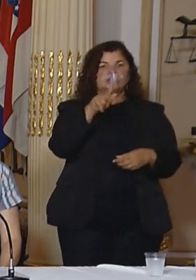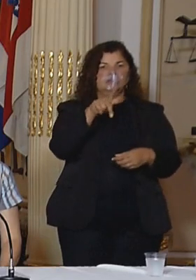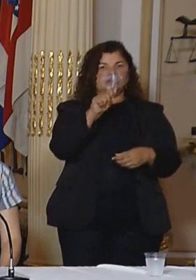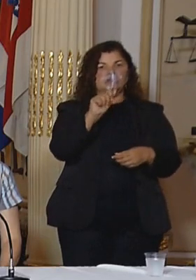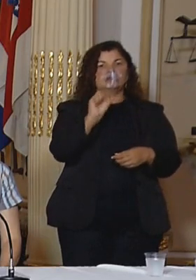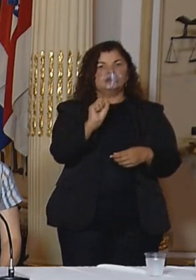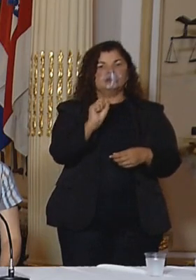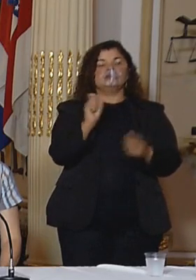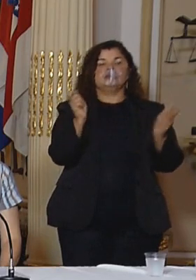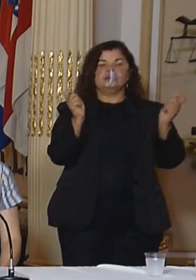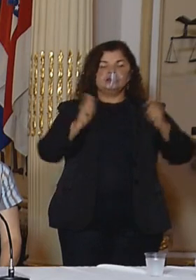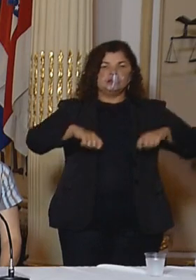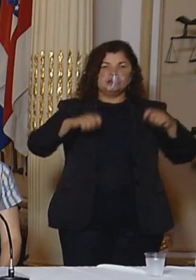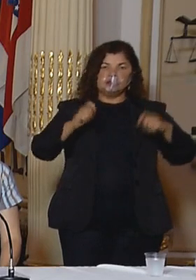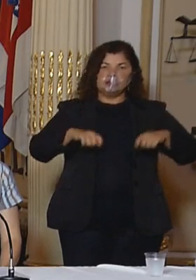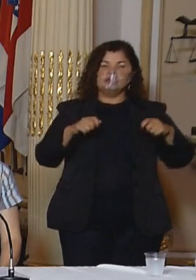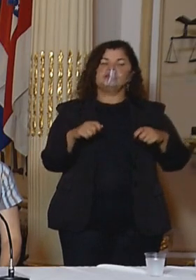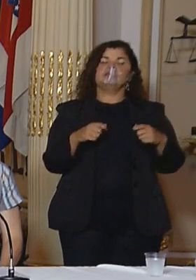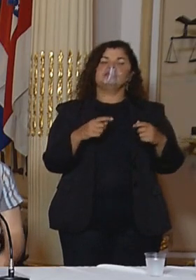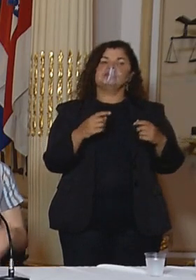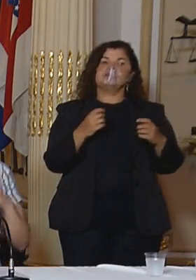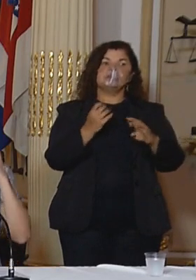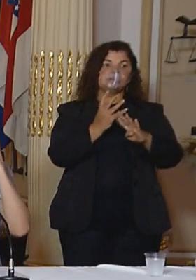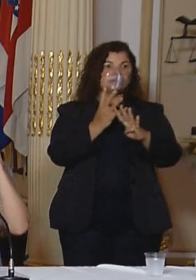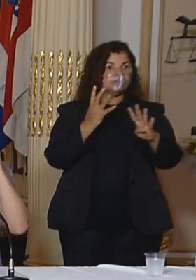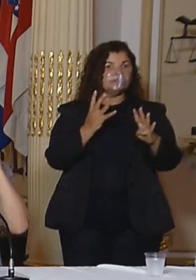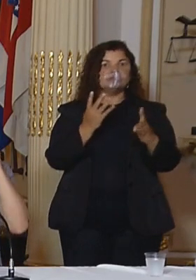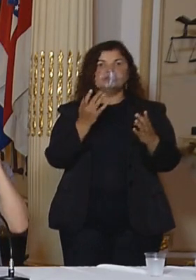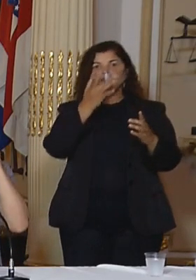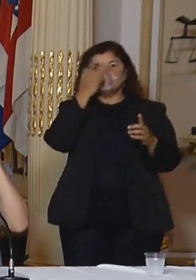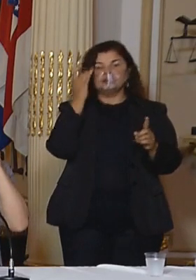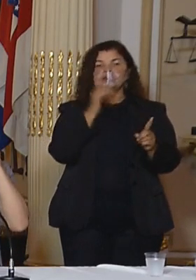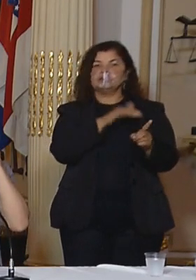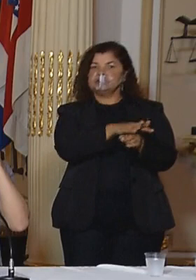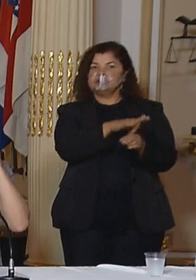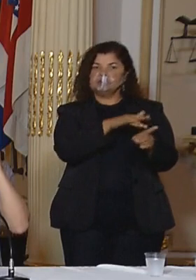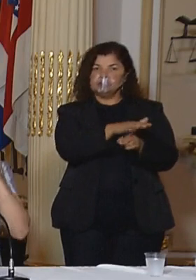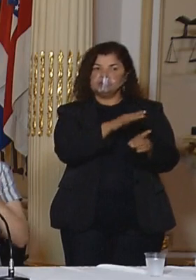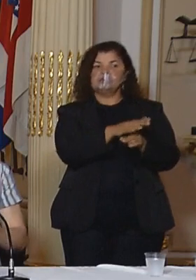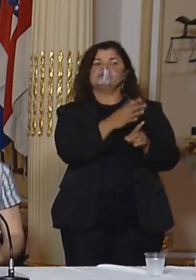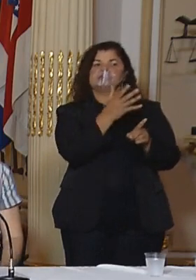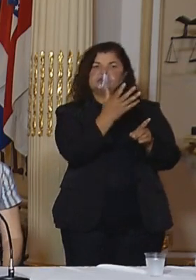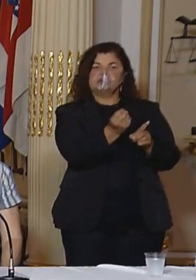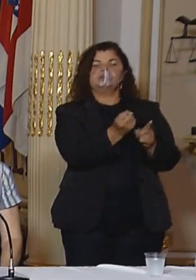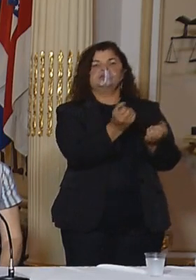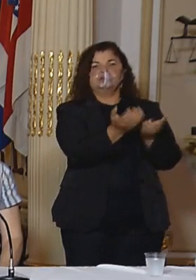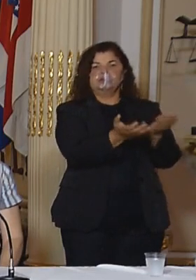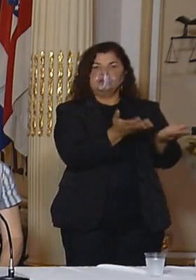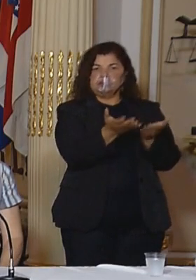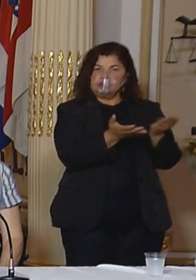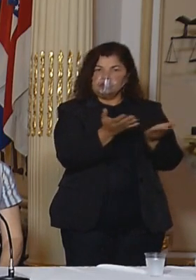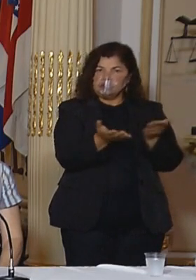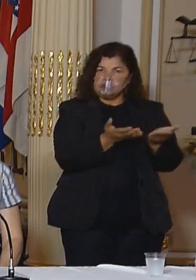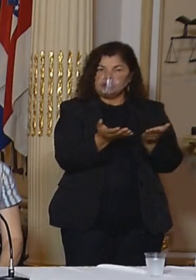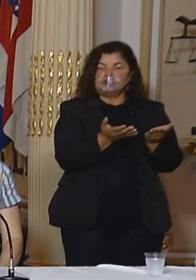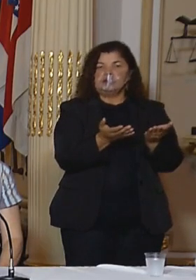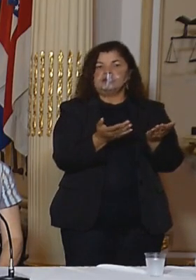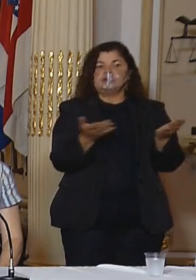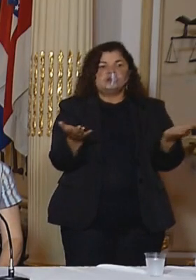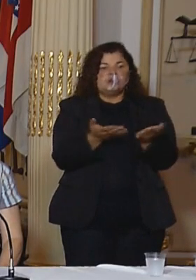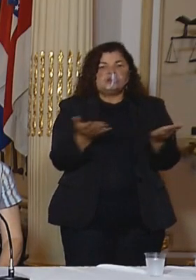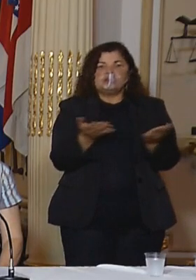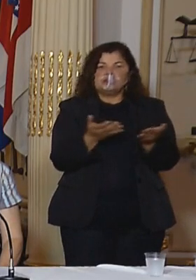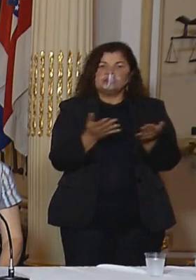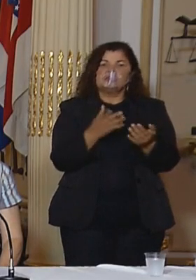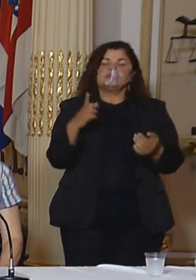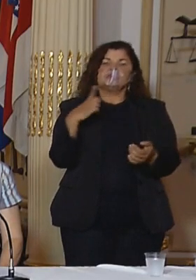que a gente possa dar conta, né, dessa demanda. Então, hoje, sem dúvida nenhuma,